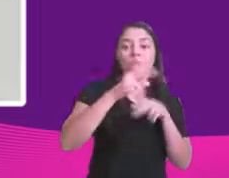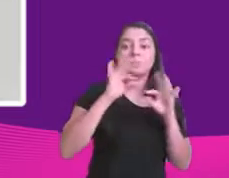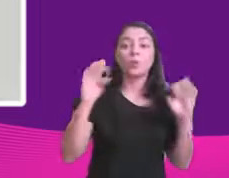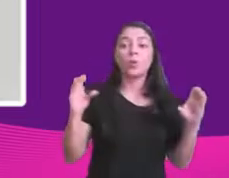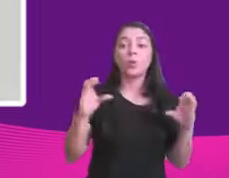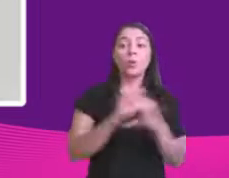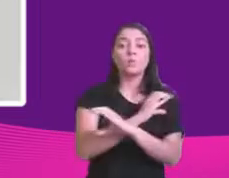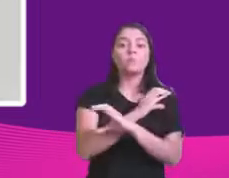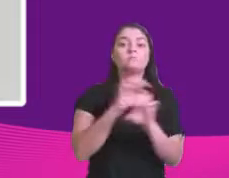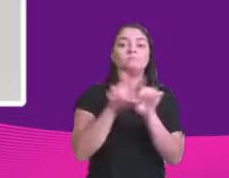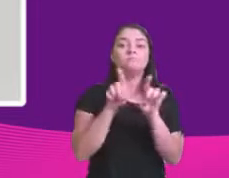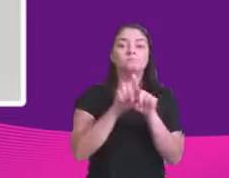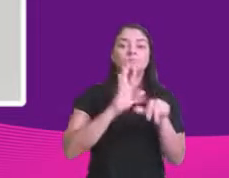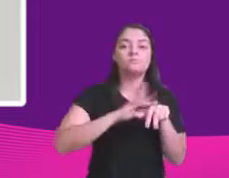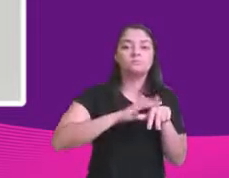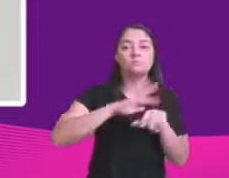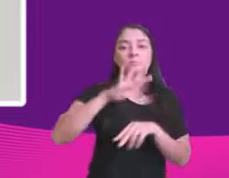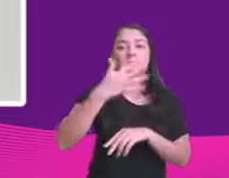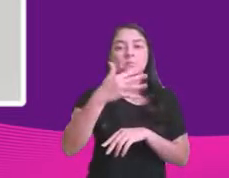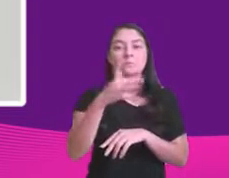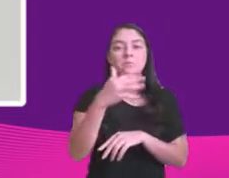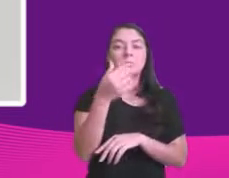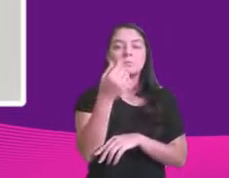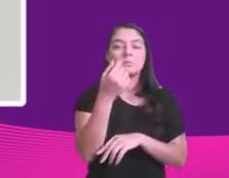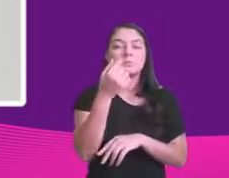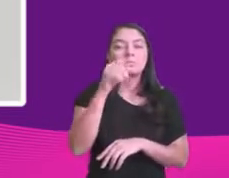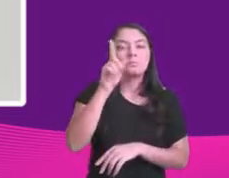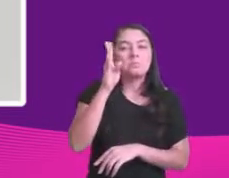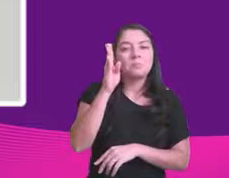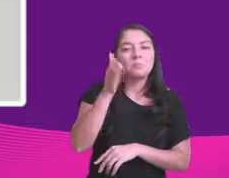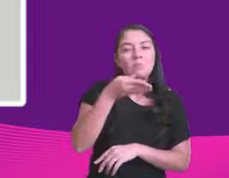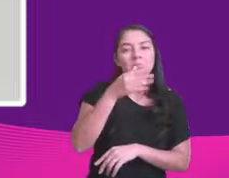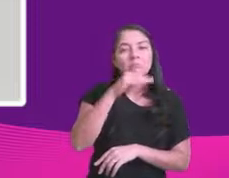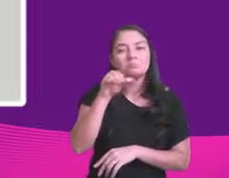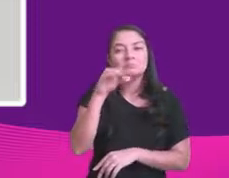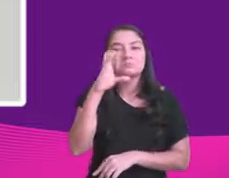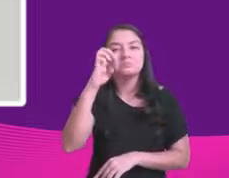doença maior do que meio centímetro, então randomizados para